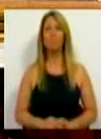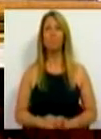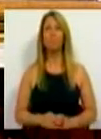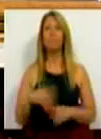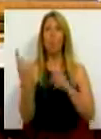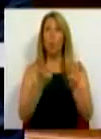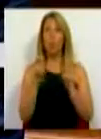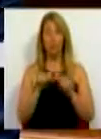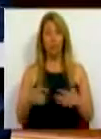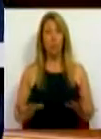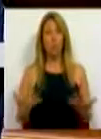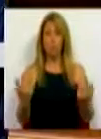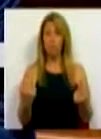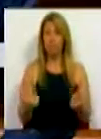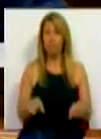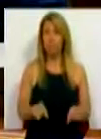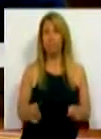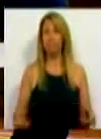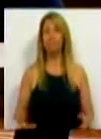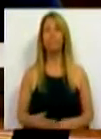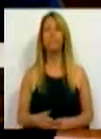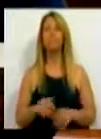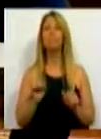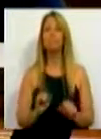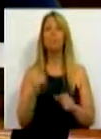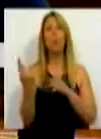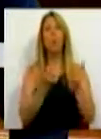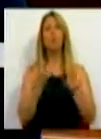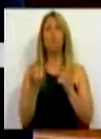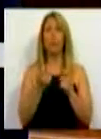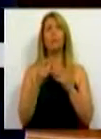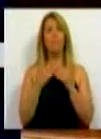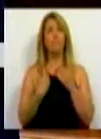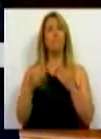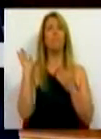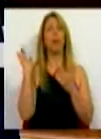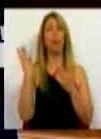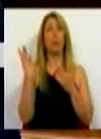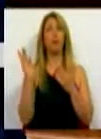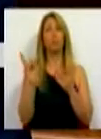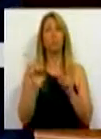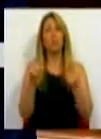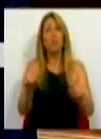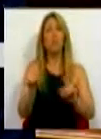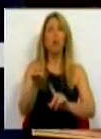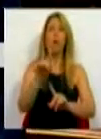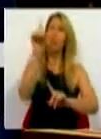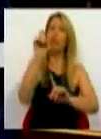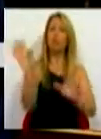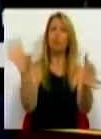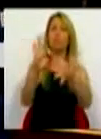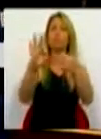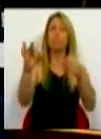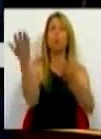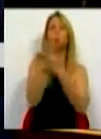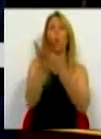O debate que nós hoje aqui fazemos é um debate que vai para além das questões meramente comerciais.